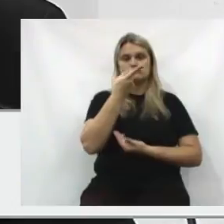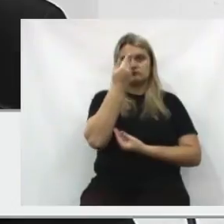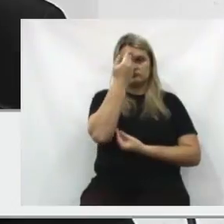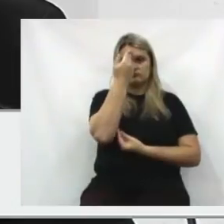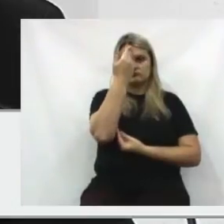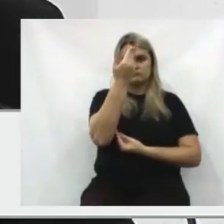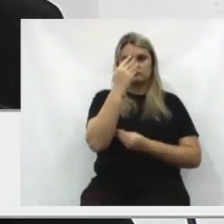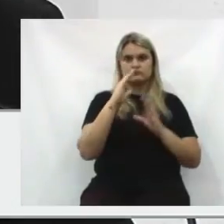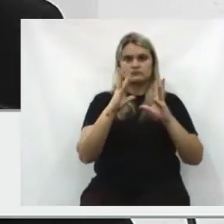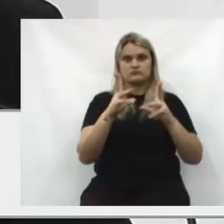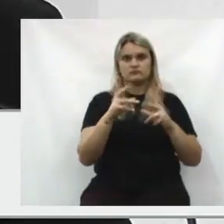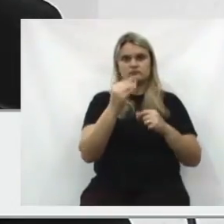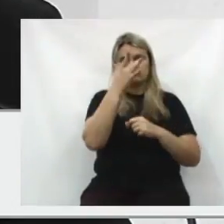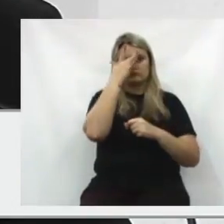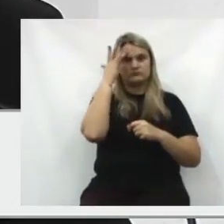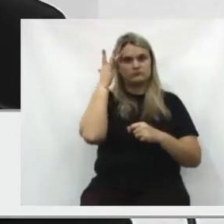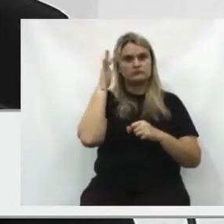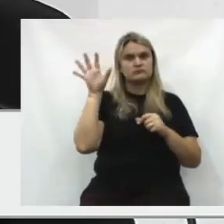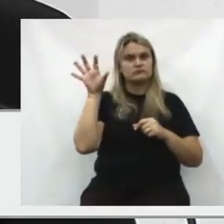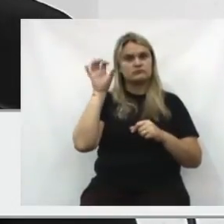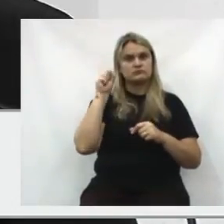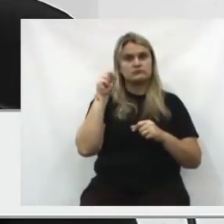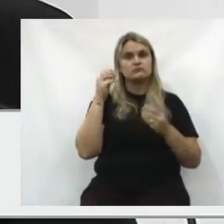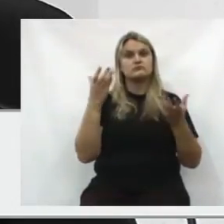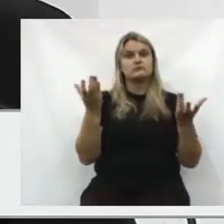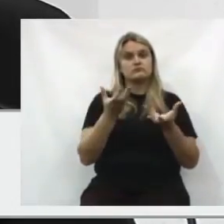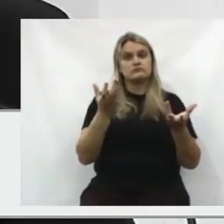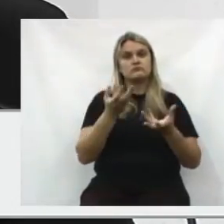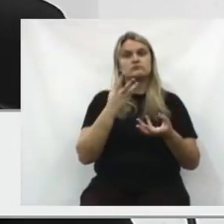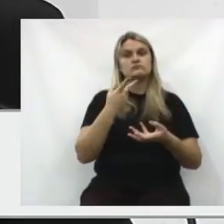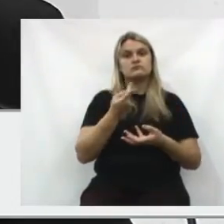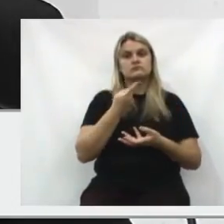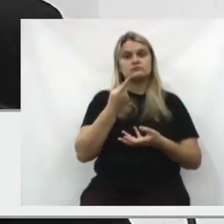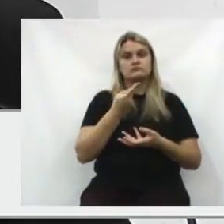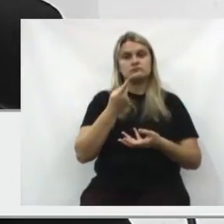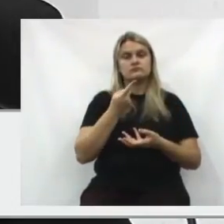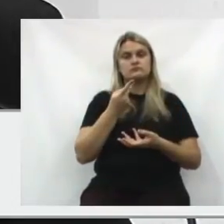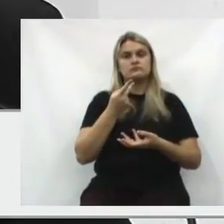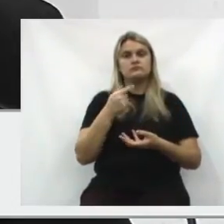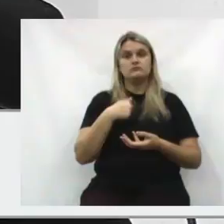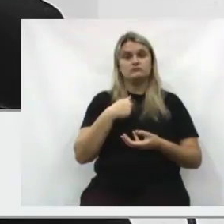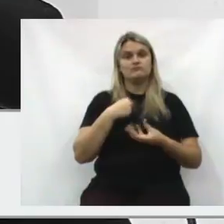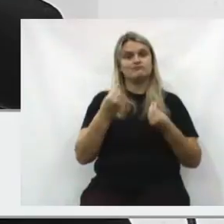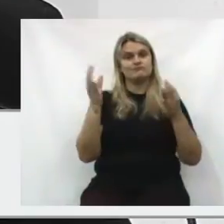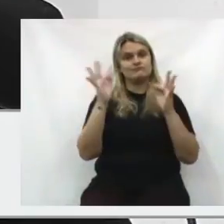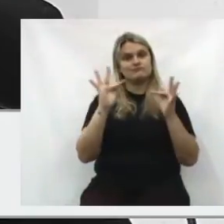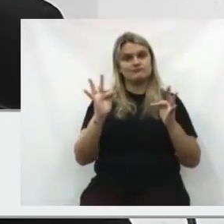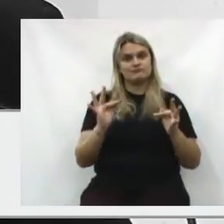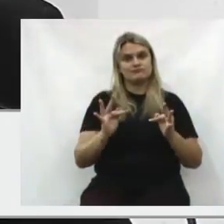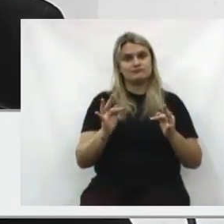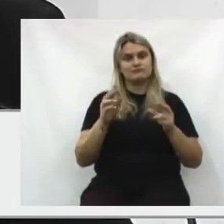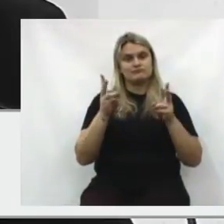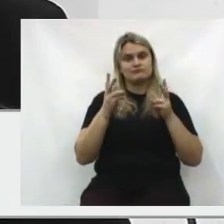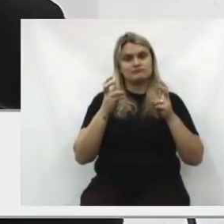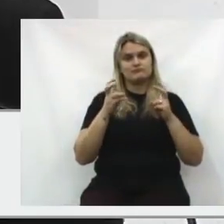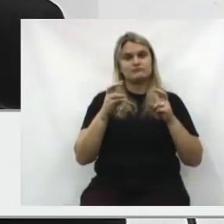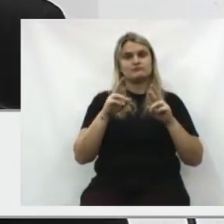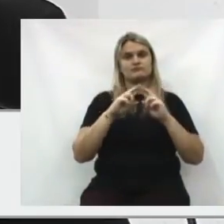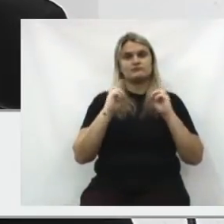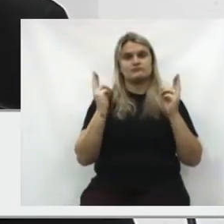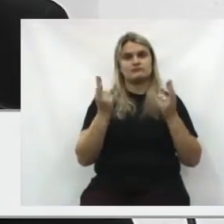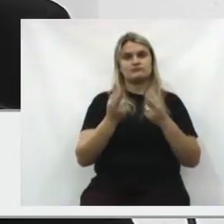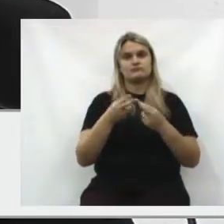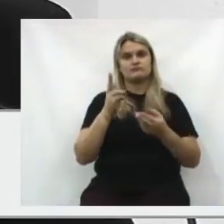Então, eu agradeço então a todos que ouviram. Quero dizer que estou feliz de